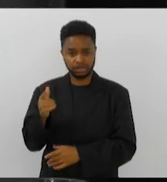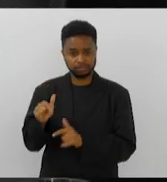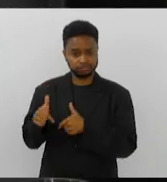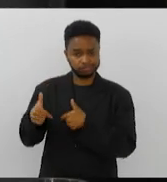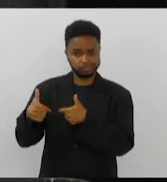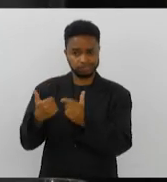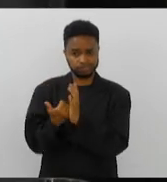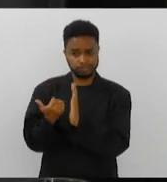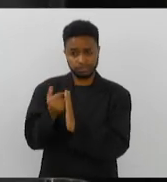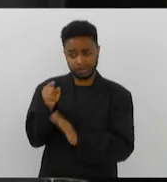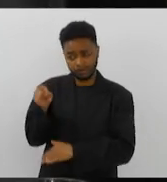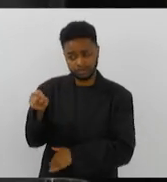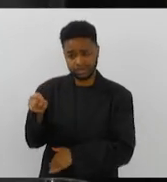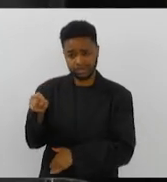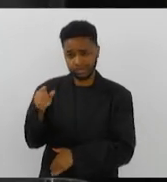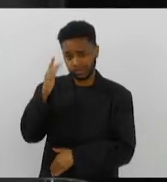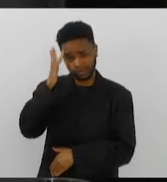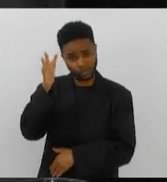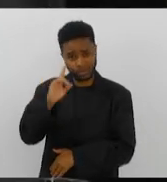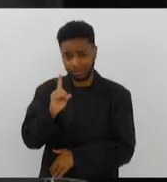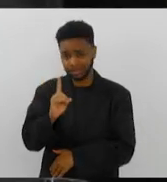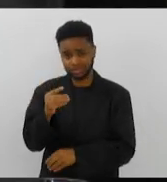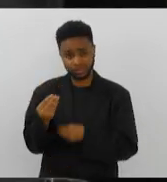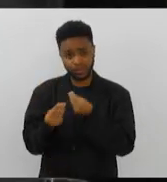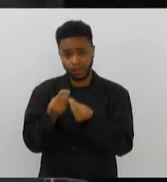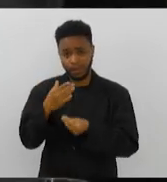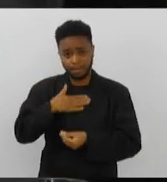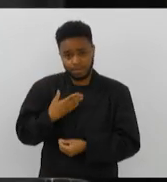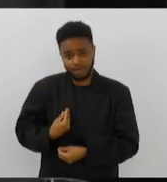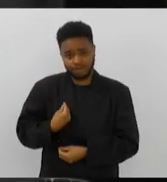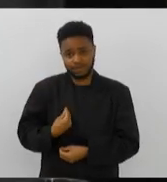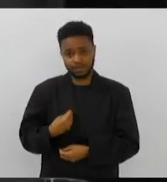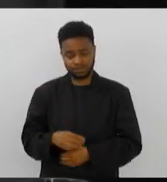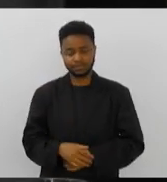você você não imagina o que ele já fez para